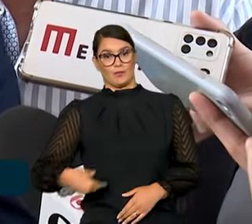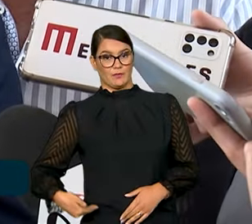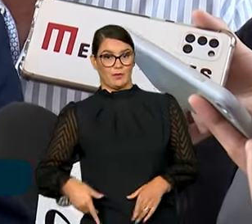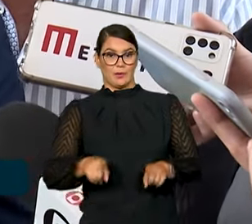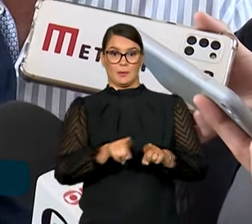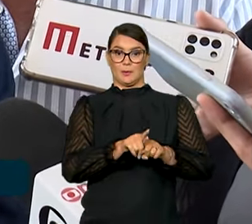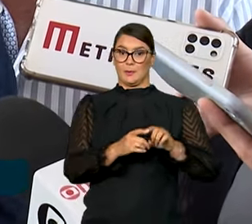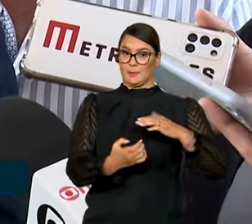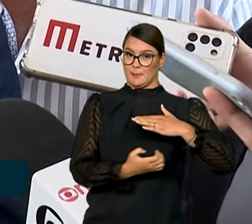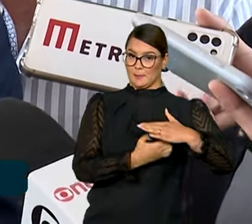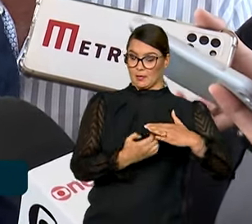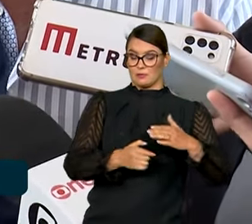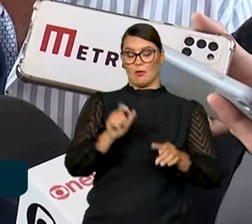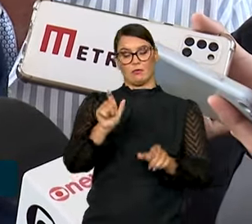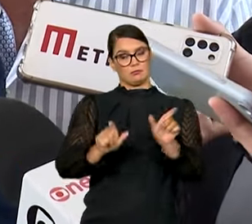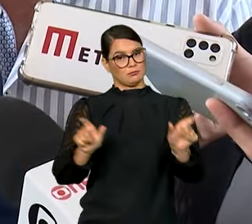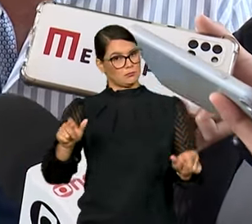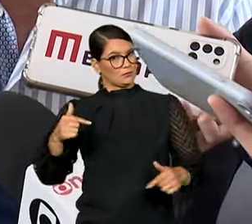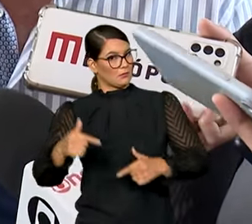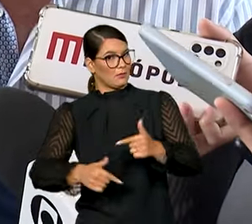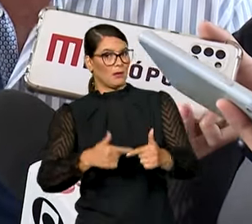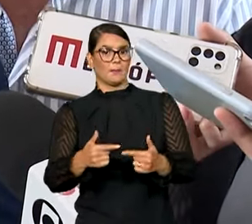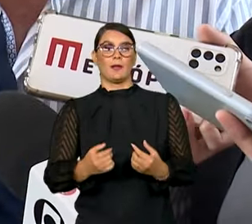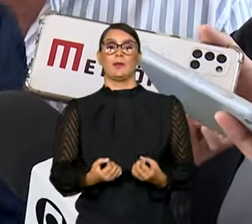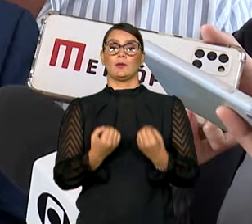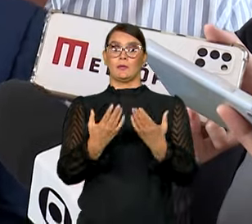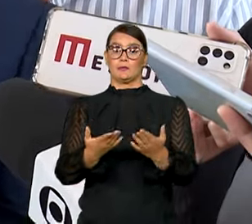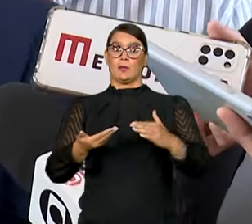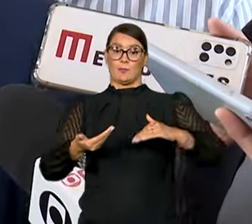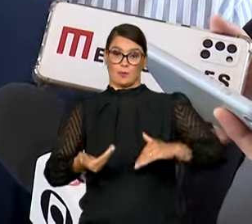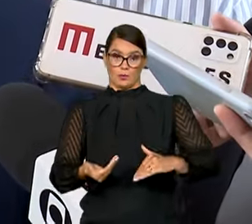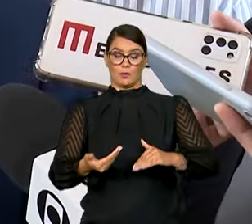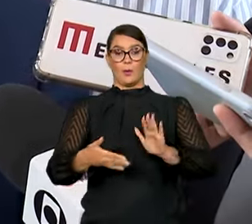quanto os empresários e os trabalhadores, e entregar no Congresso Nacional uma proposta de consenso.